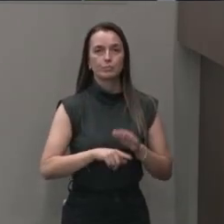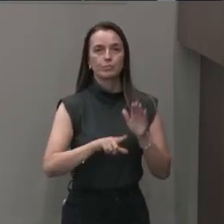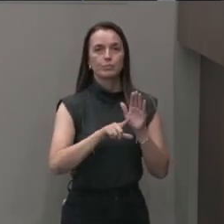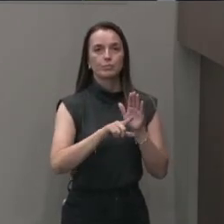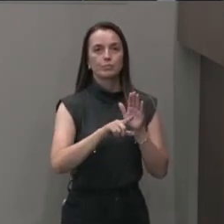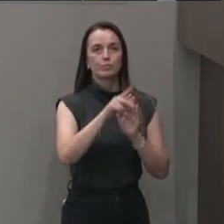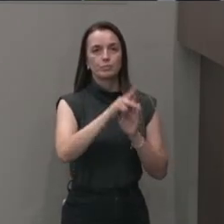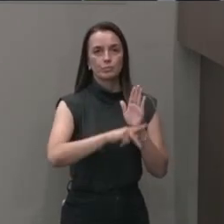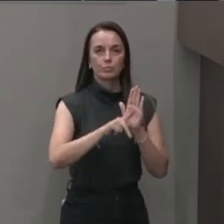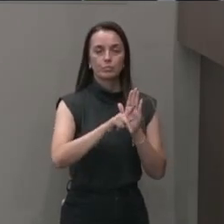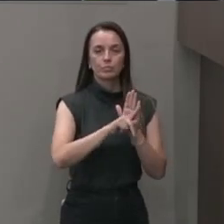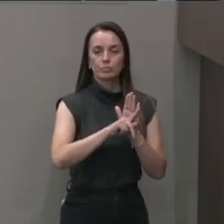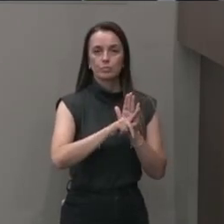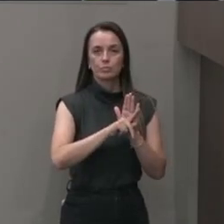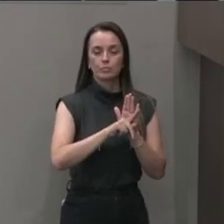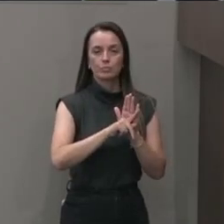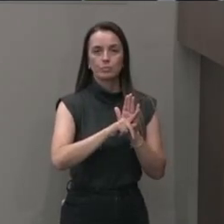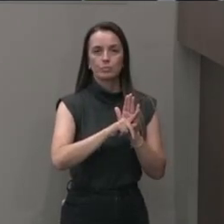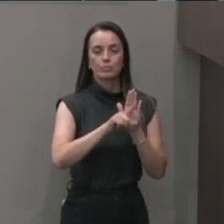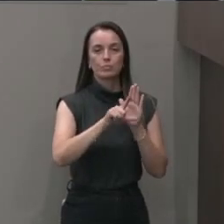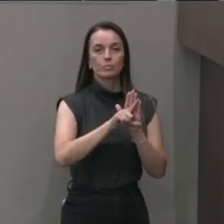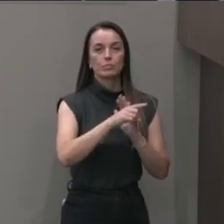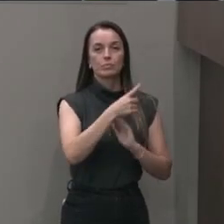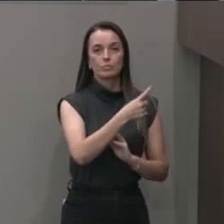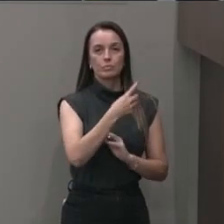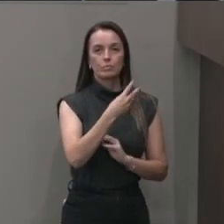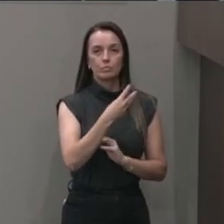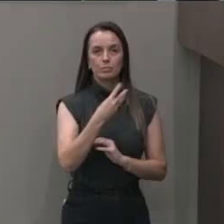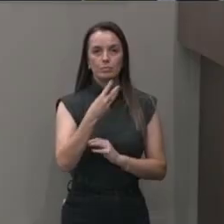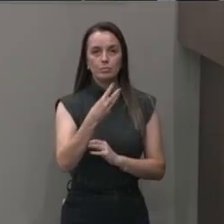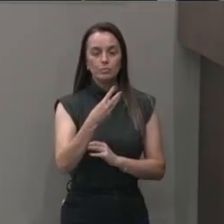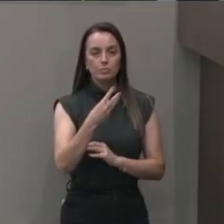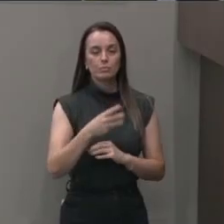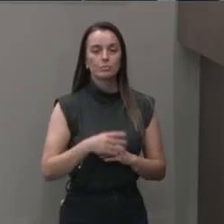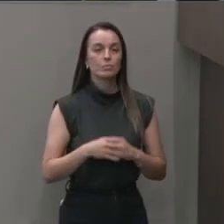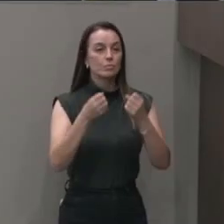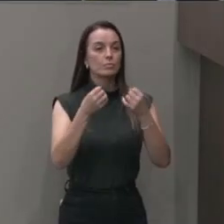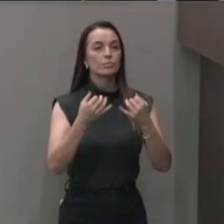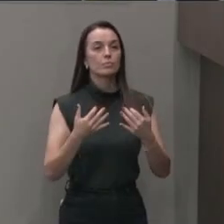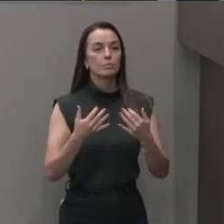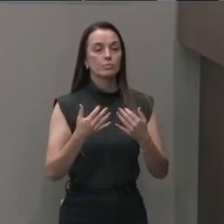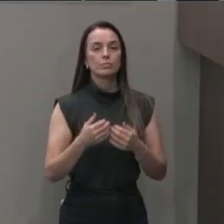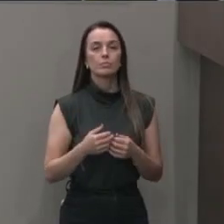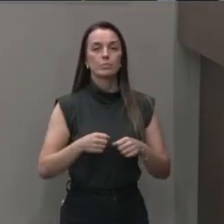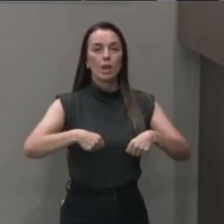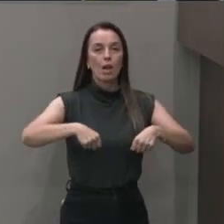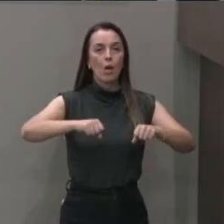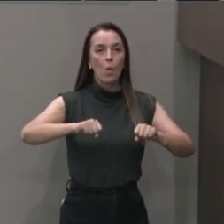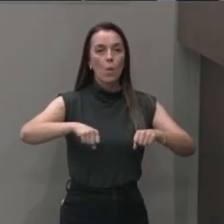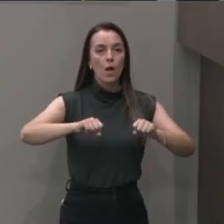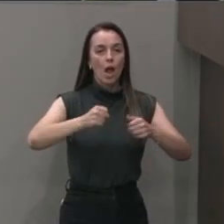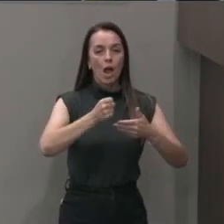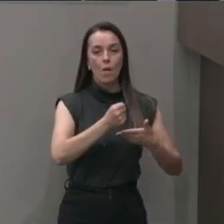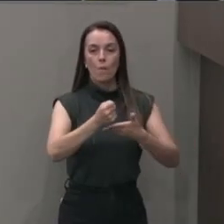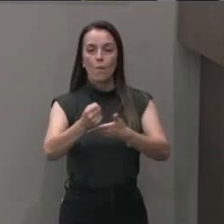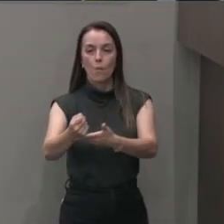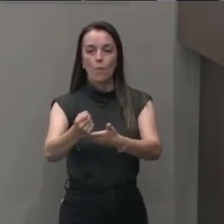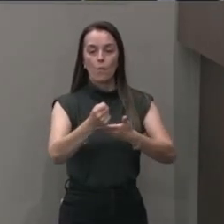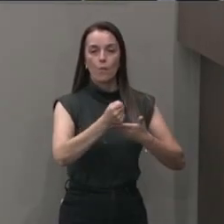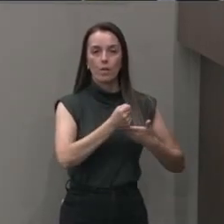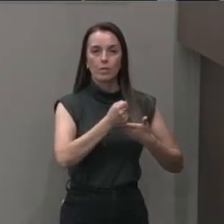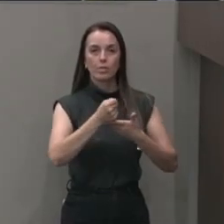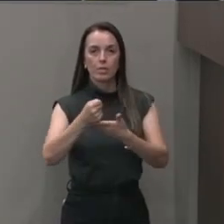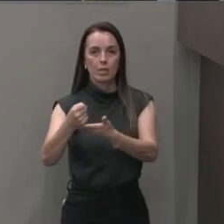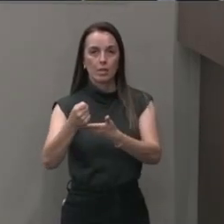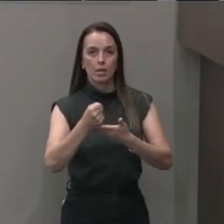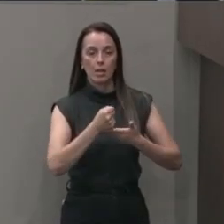133, 2025, mesa diretora. Dispõe sobre a entrega de encomendas por motoboys, motofretistas e entregadores de aplicativo em